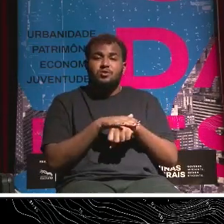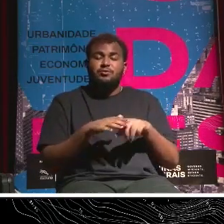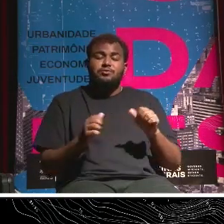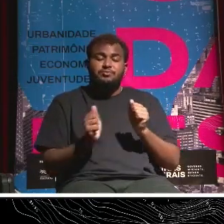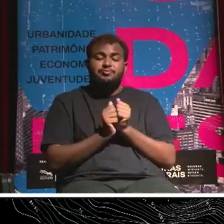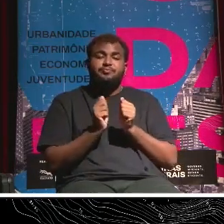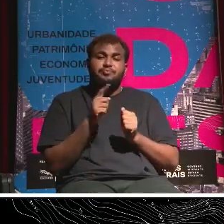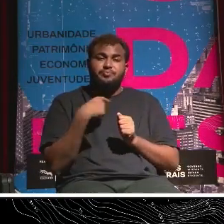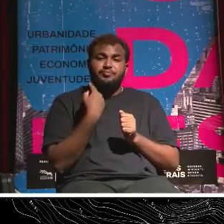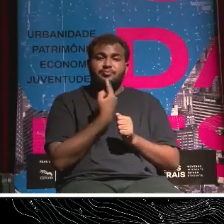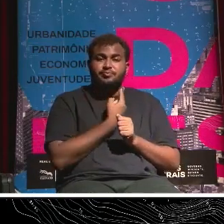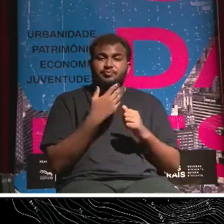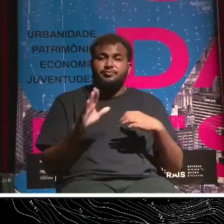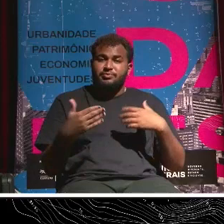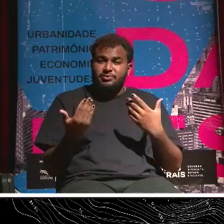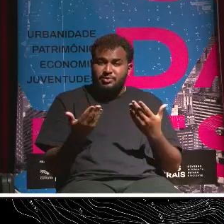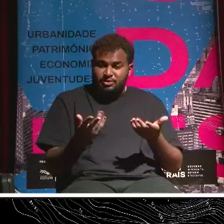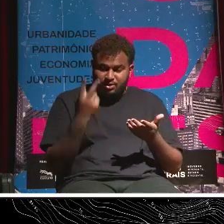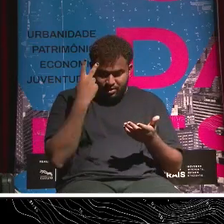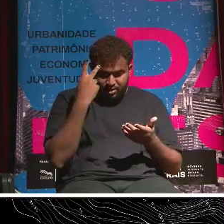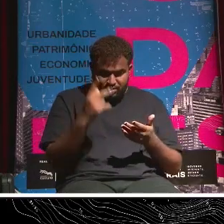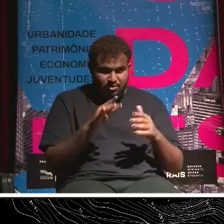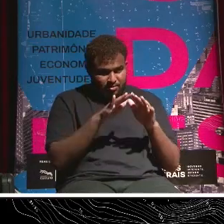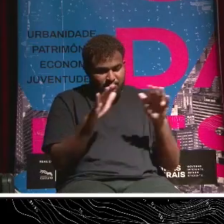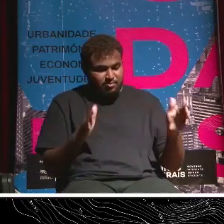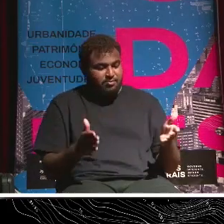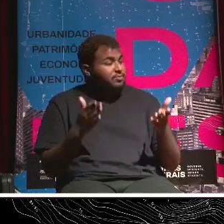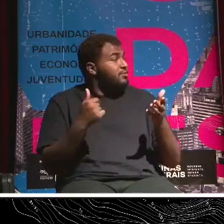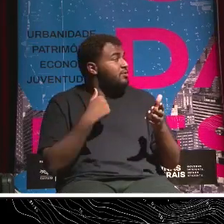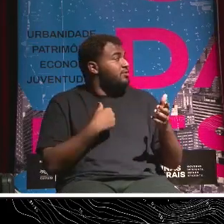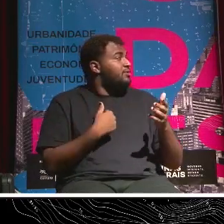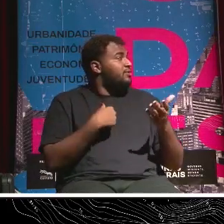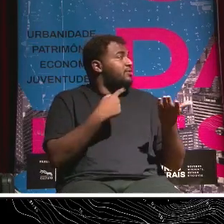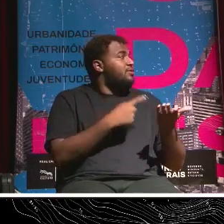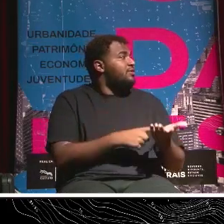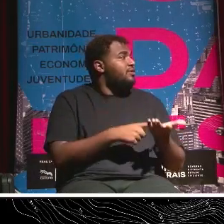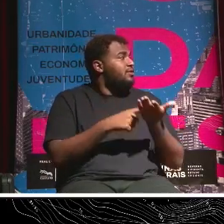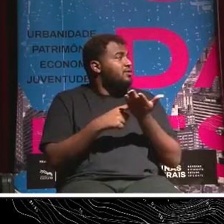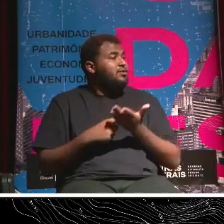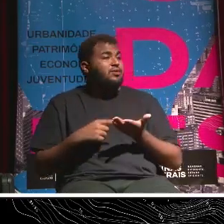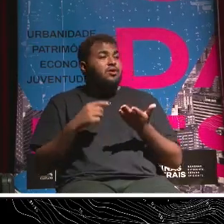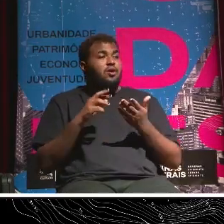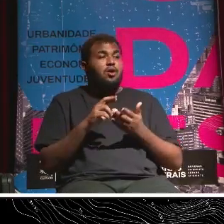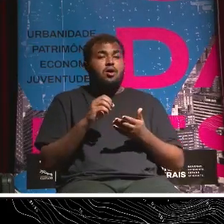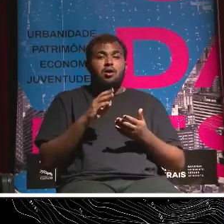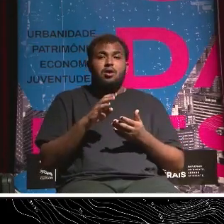agora. Para o palco, convido Roberta Martins.